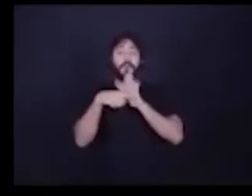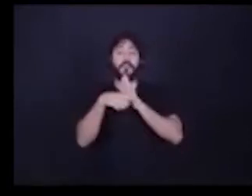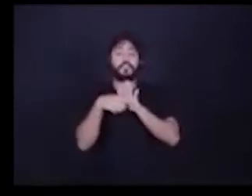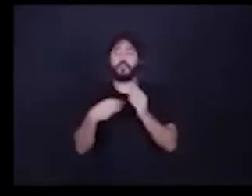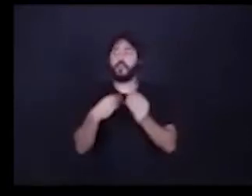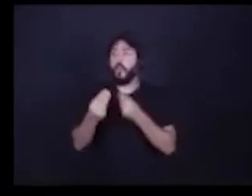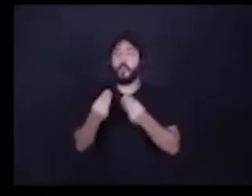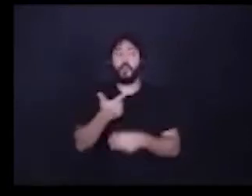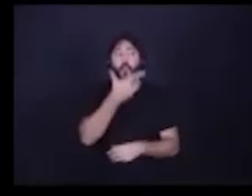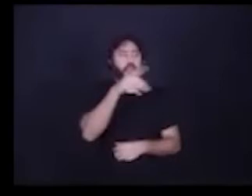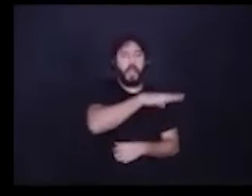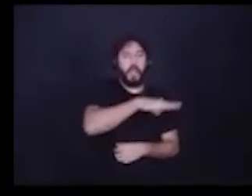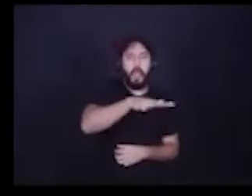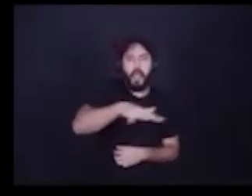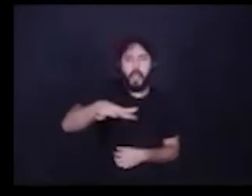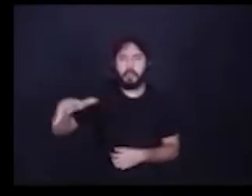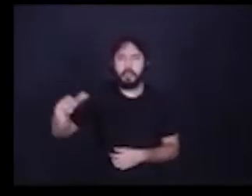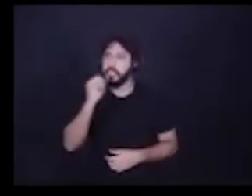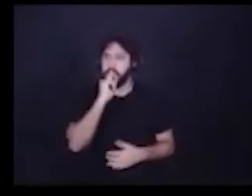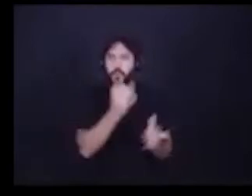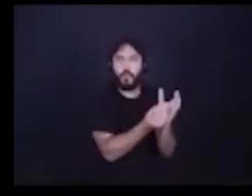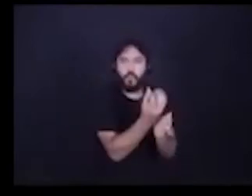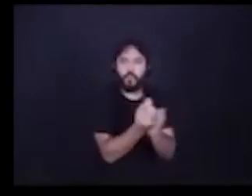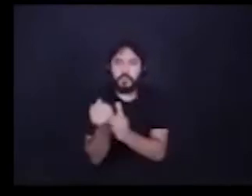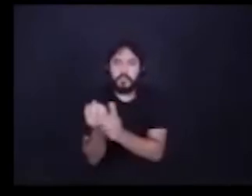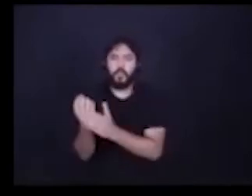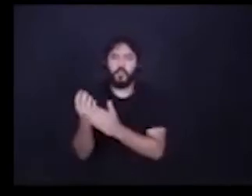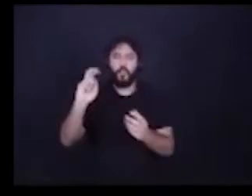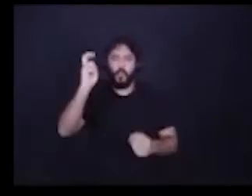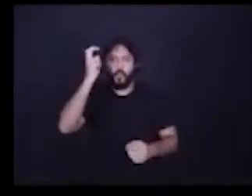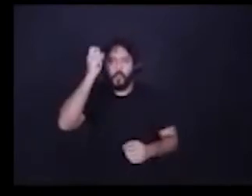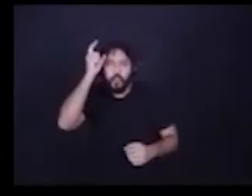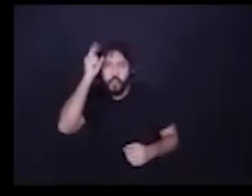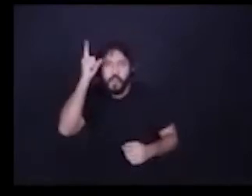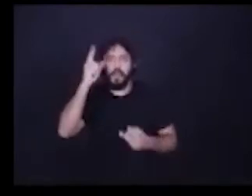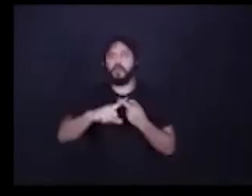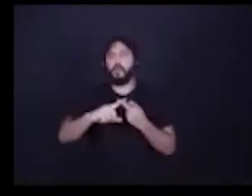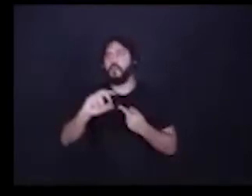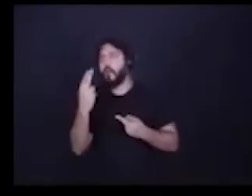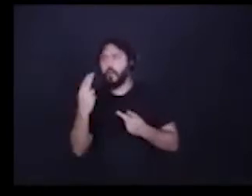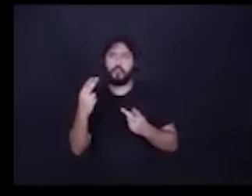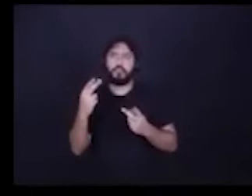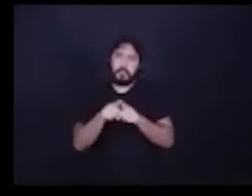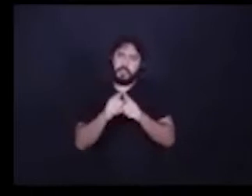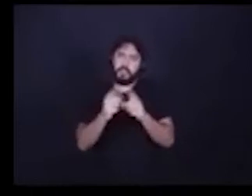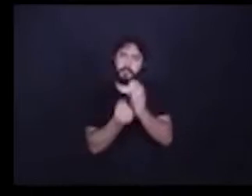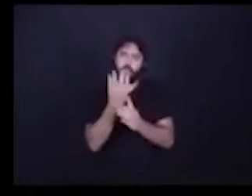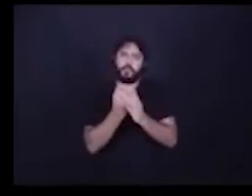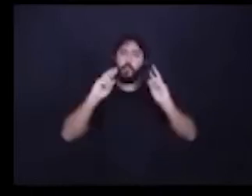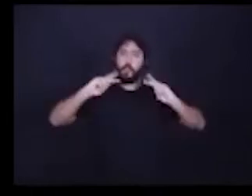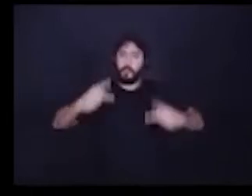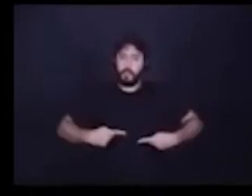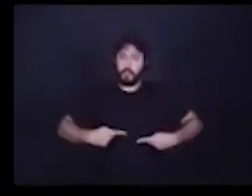da produção cultural, até da produção humana, como um todo, influenciam e